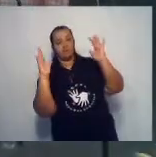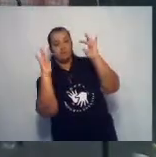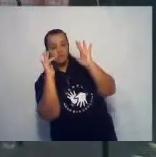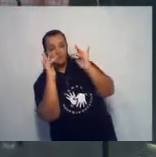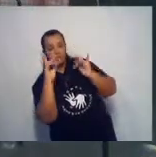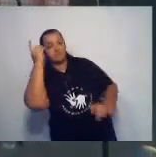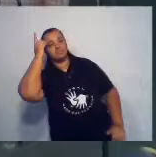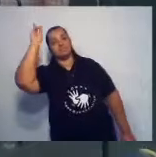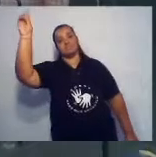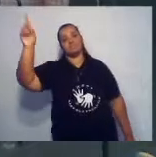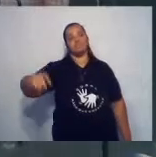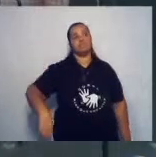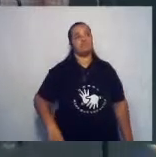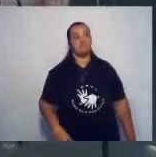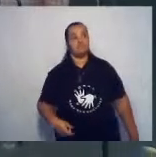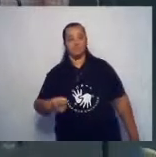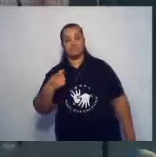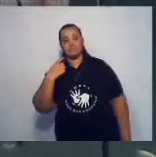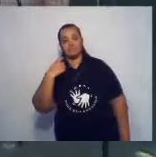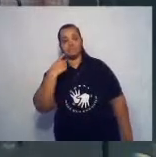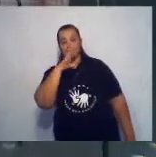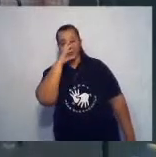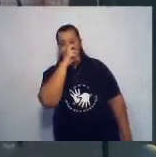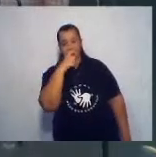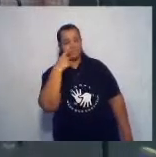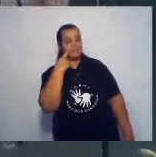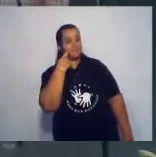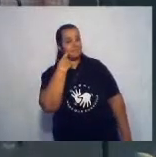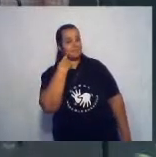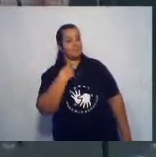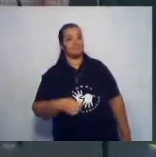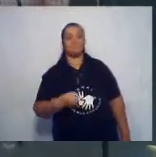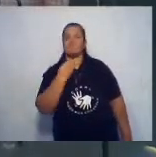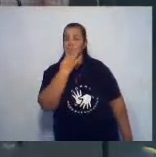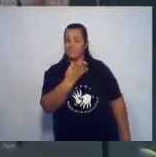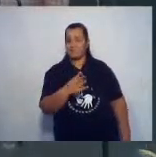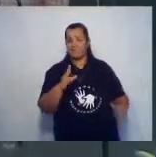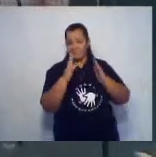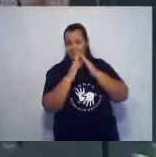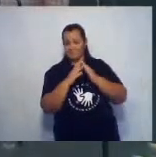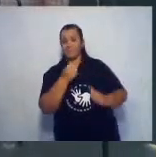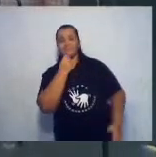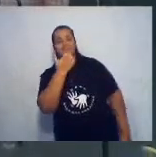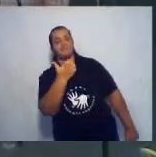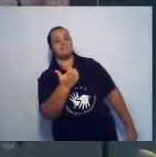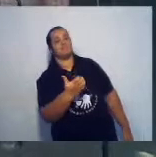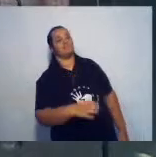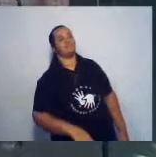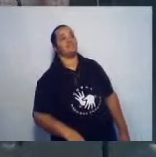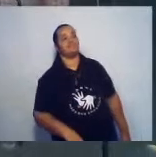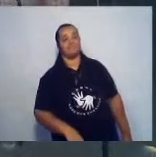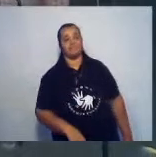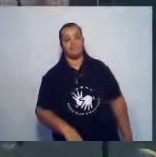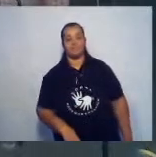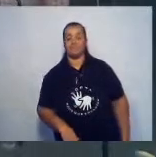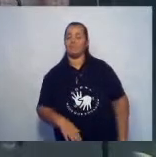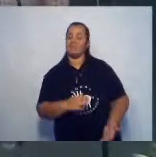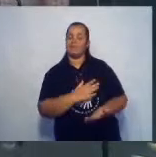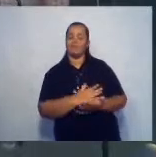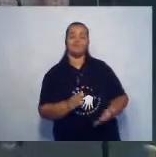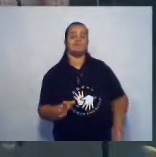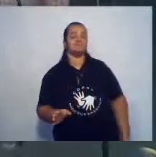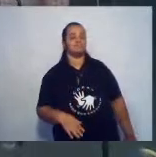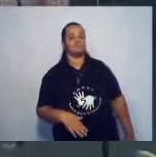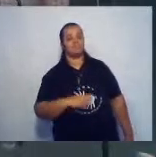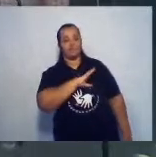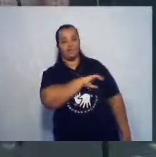recente, né, Rafael? Você passou bem? Passei, graças a Deus. Eu passei bem também, graças a Deus. Você em casa passou bem? Espero que sim, espero que tenha passado muito